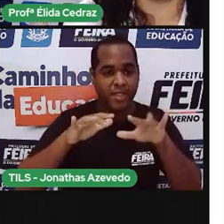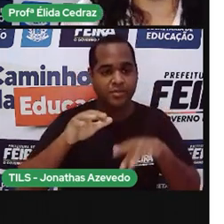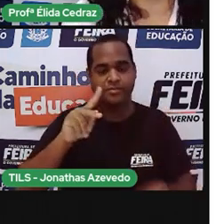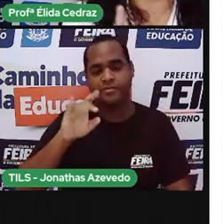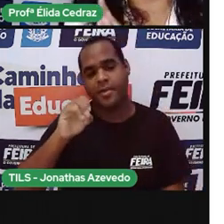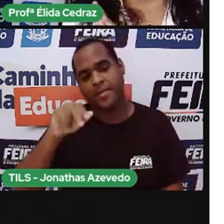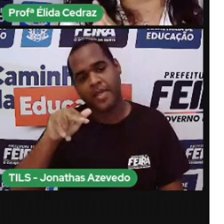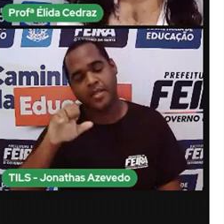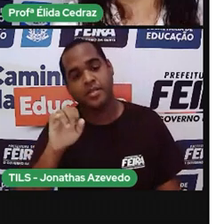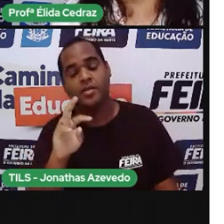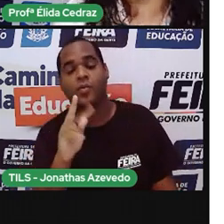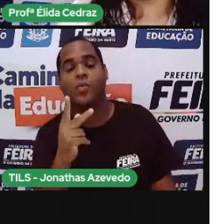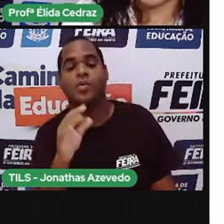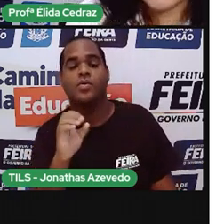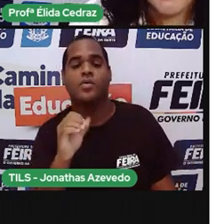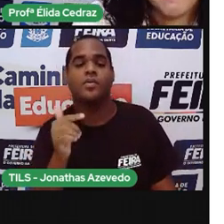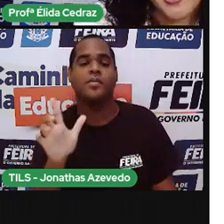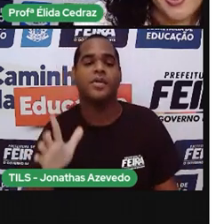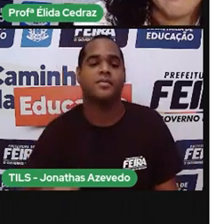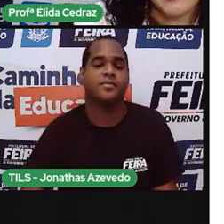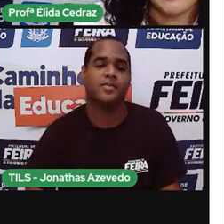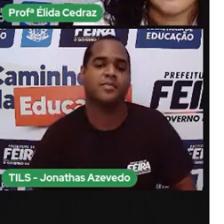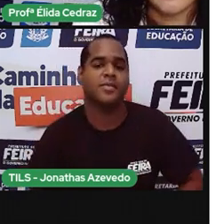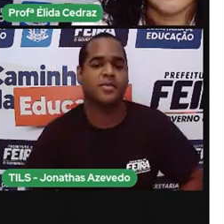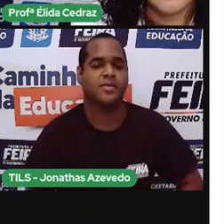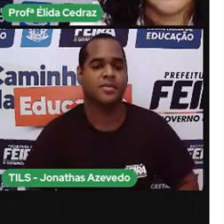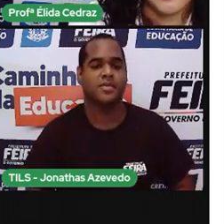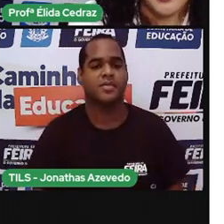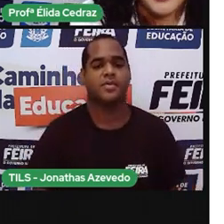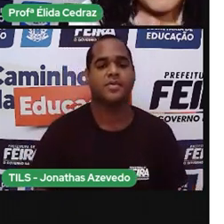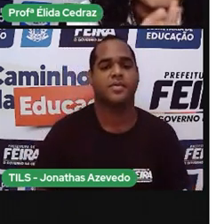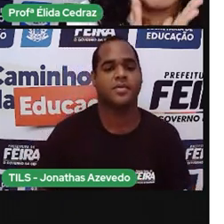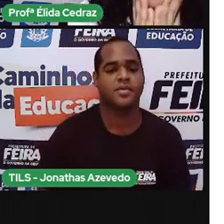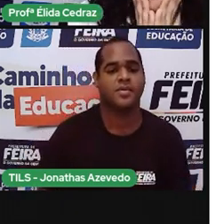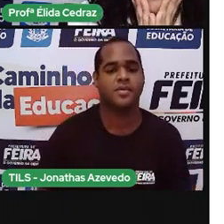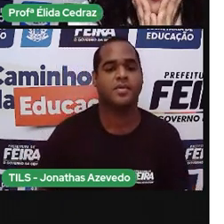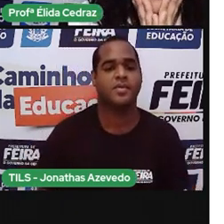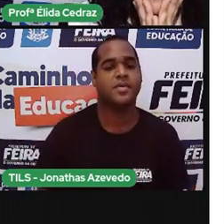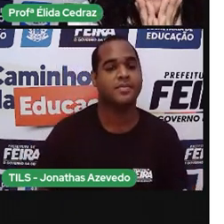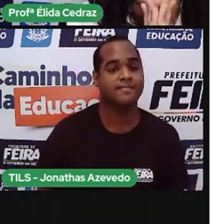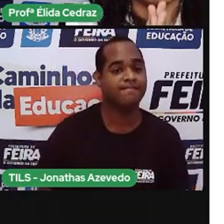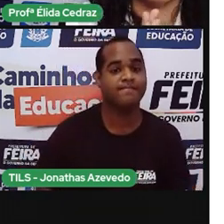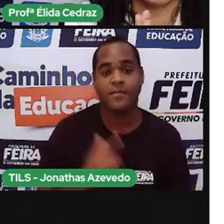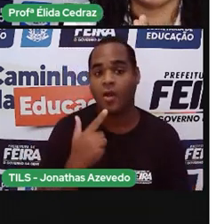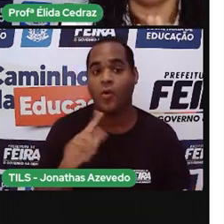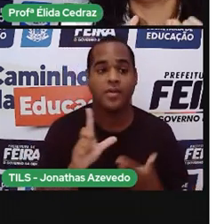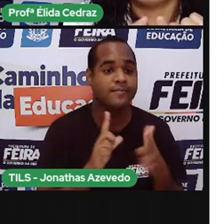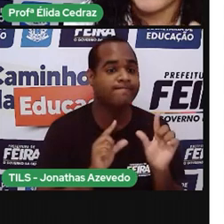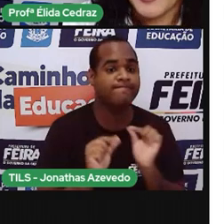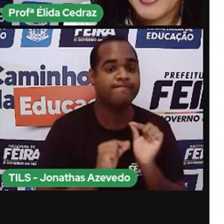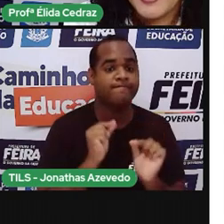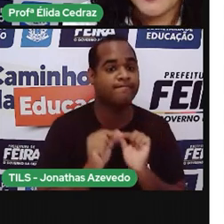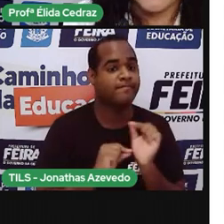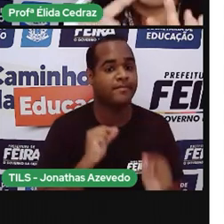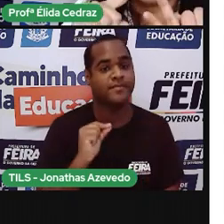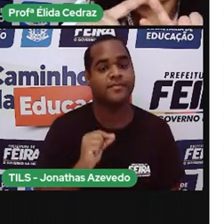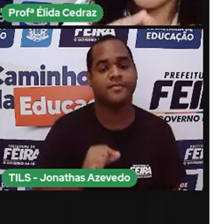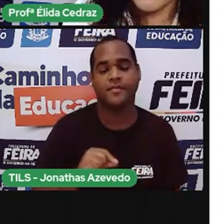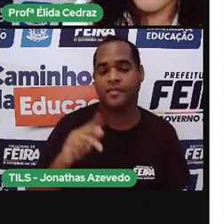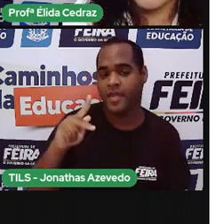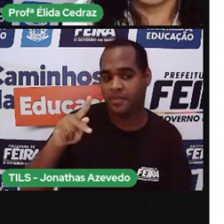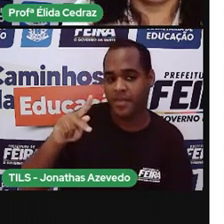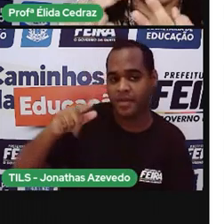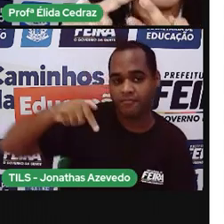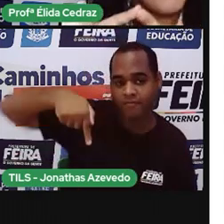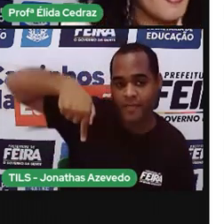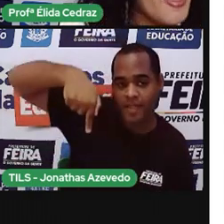pifarito. E agora, qual a próxima palavra? Ai, pro, qual será? Vamos lá, ó. P,